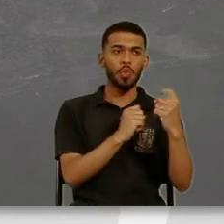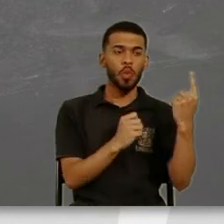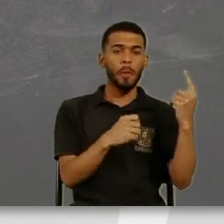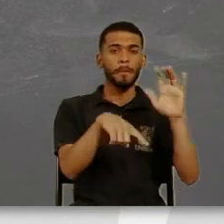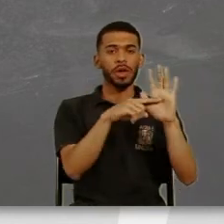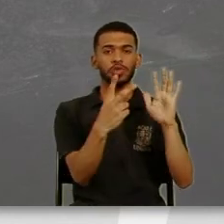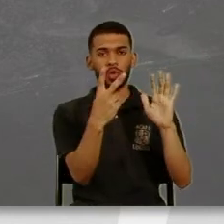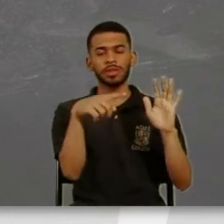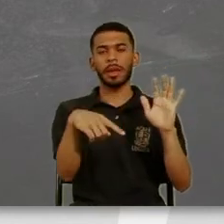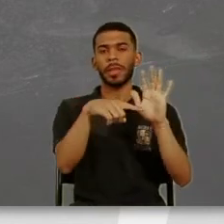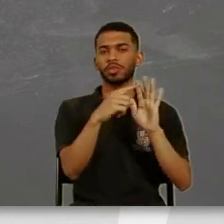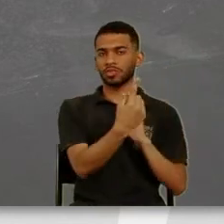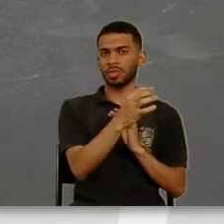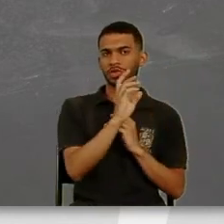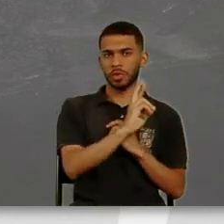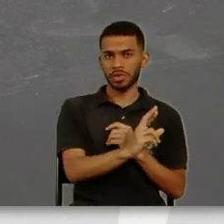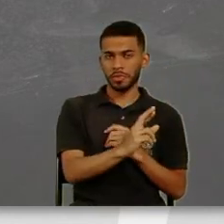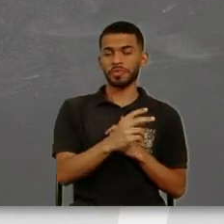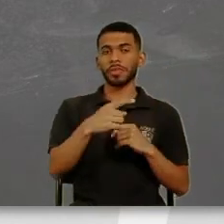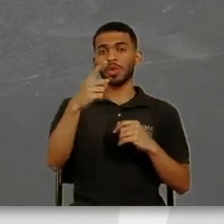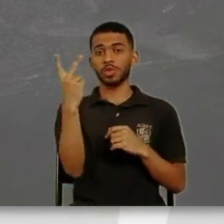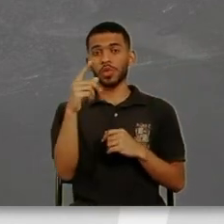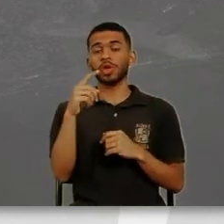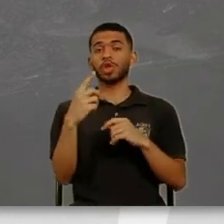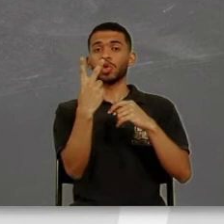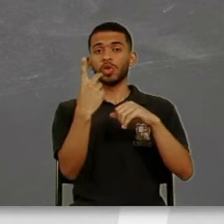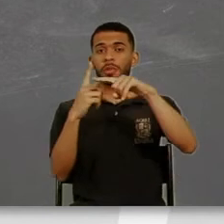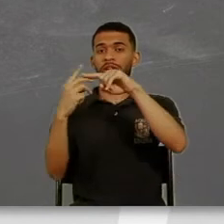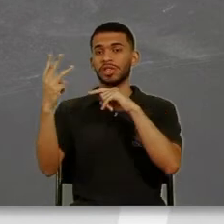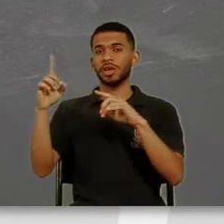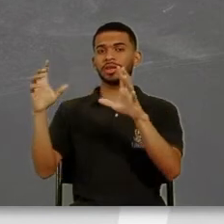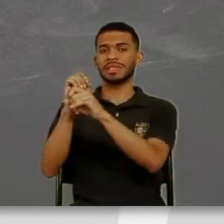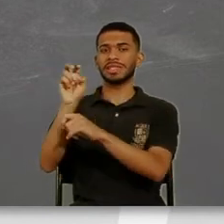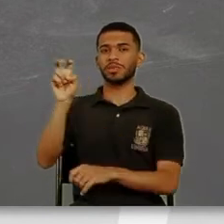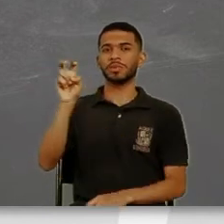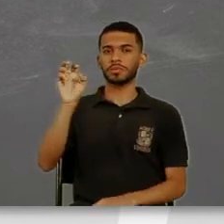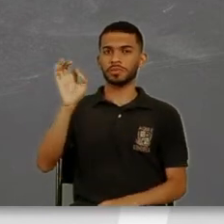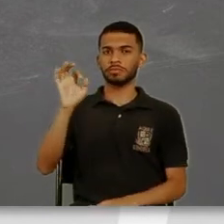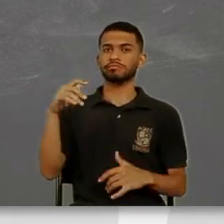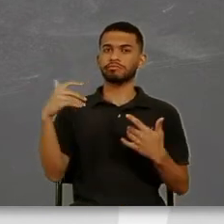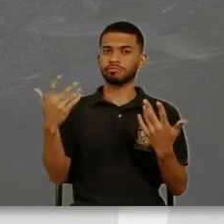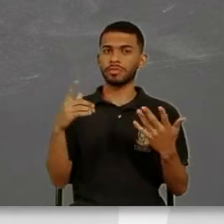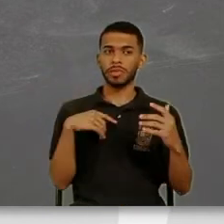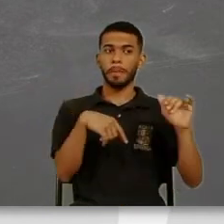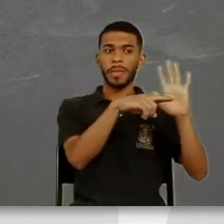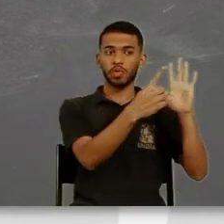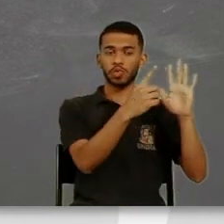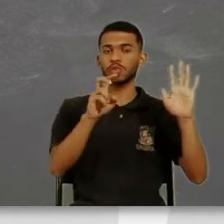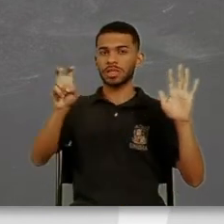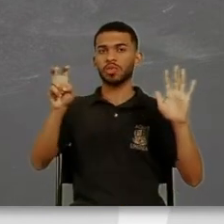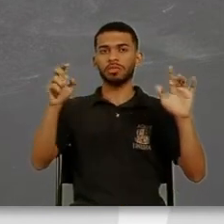dá menos 1, e no segundo termo, 2 mais 3 vai dar 5. Então, eu tenho o vetor menos 1 e